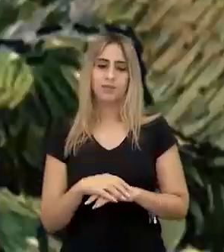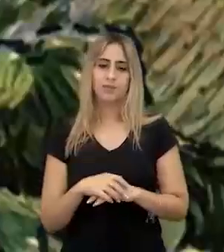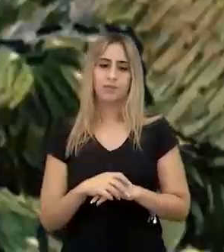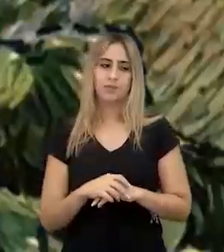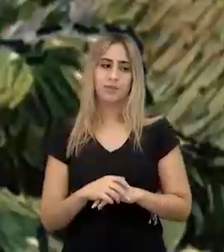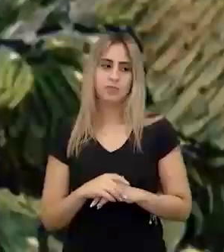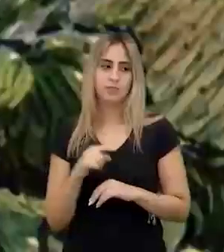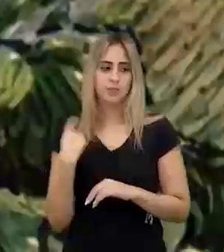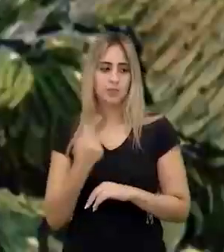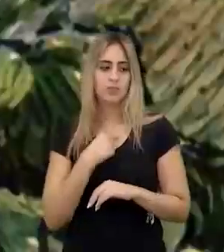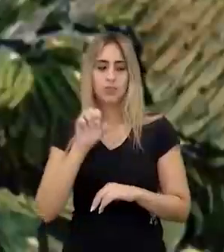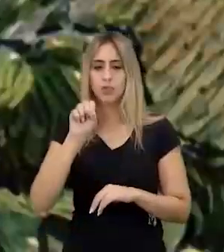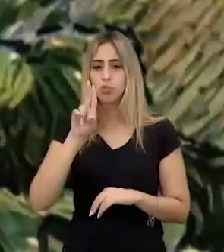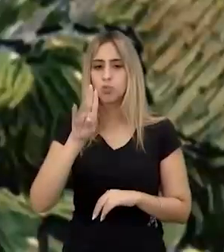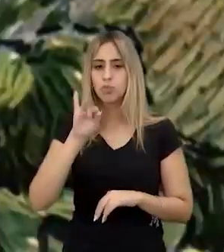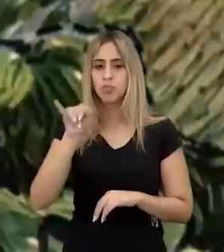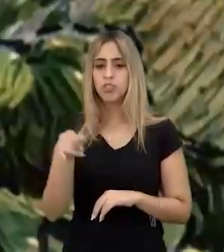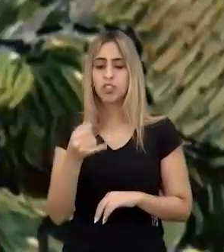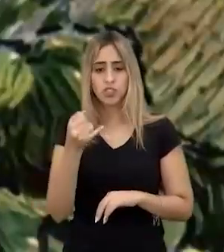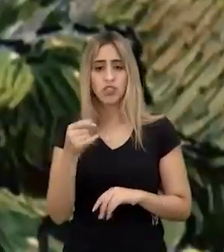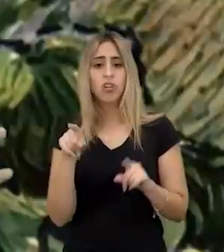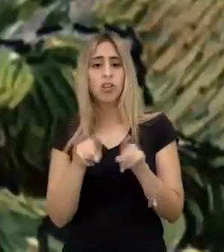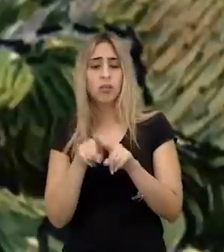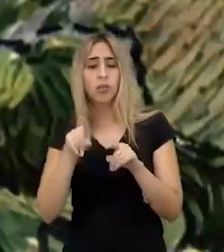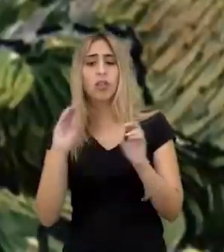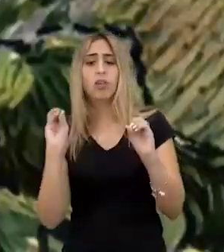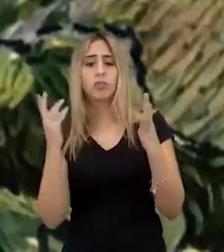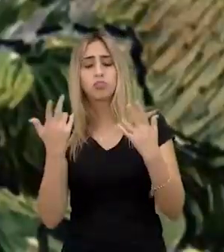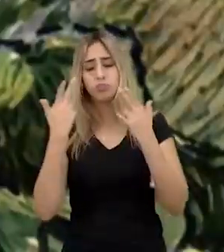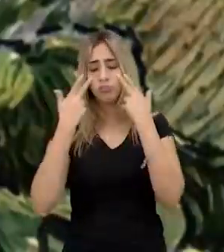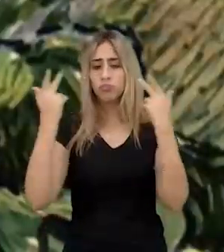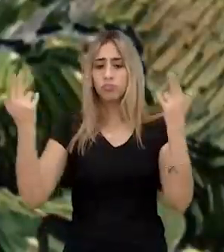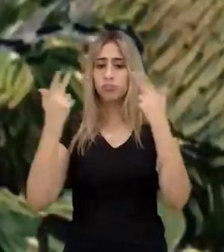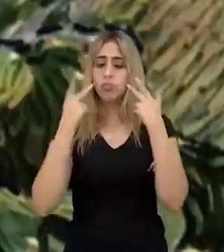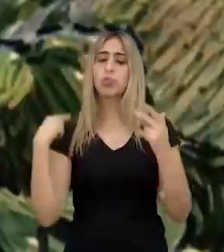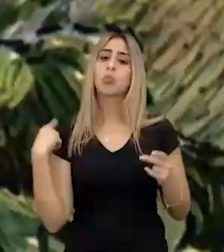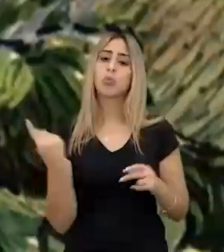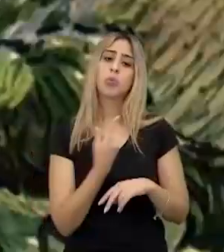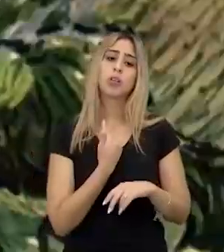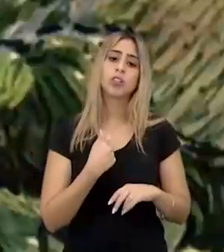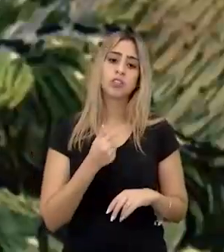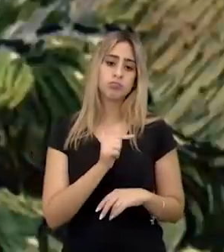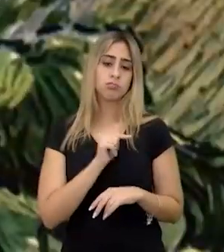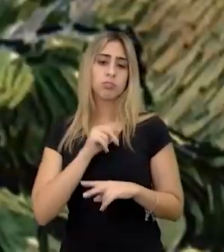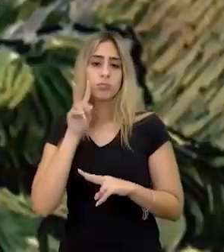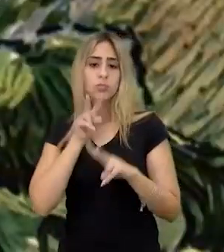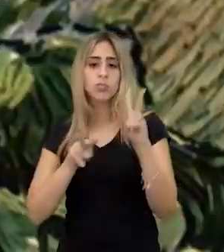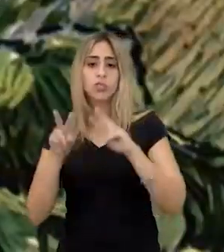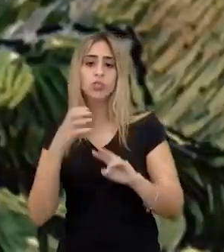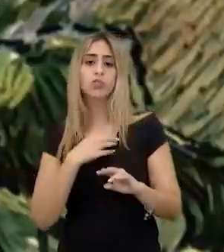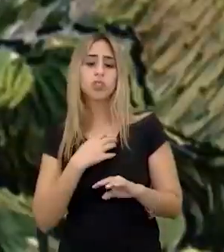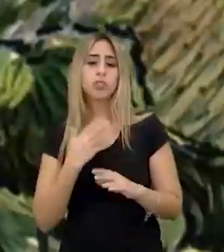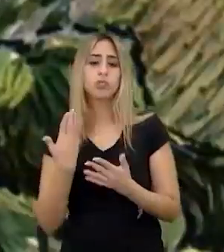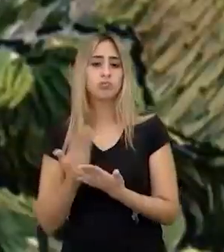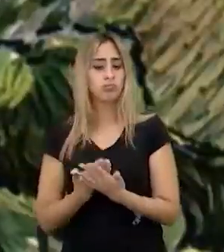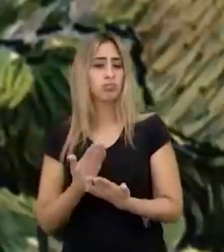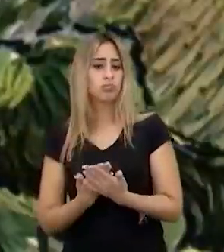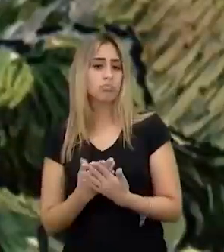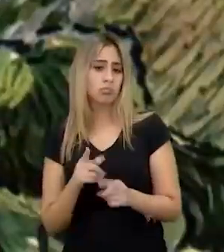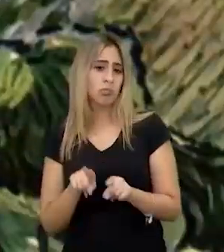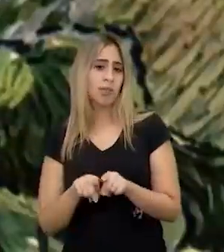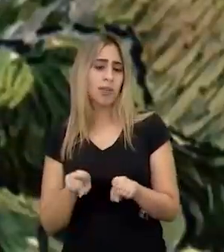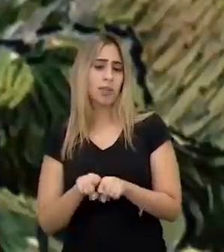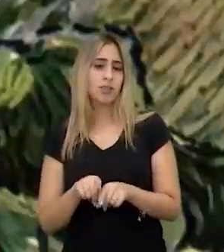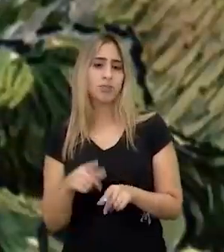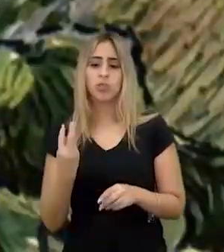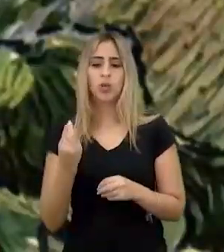leitura subjetiva. Mas também ela acontece naturalmente, gente, quando a gente está observando de forma acadêmica. Não tem como desligar uma da